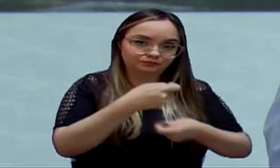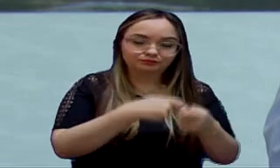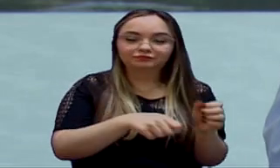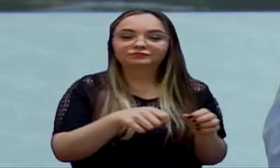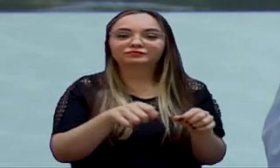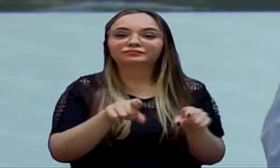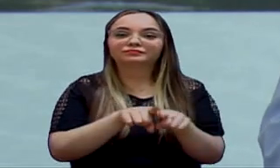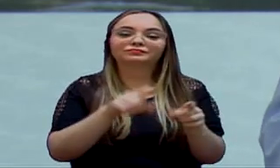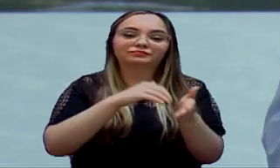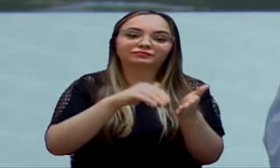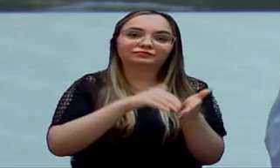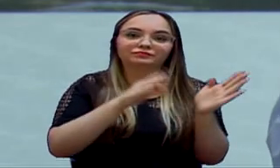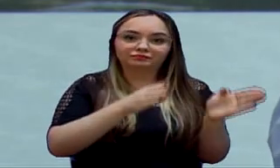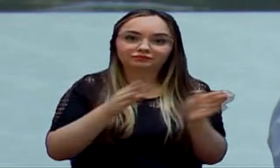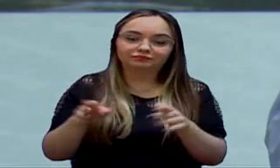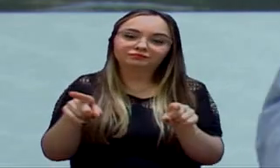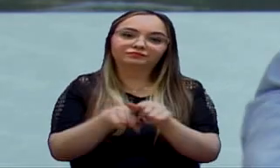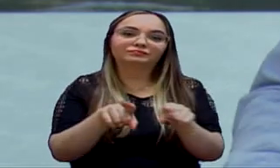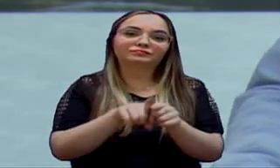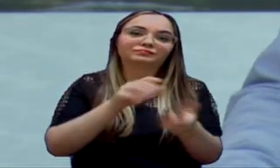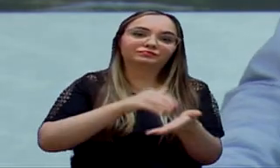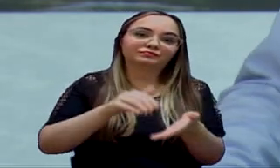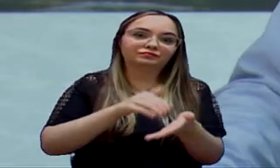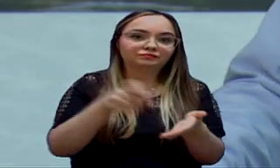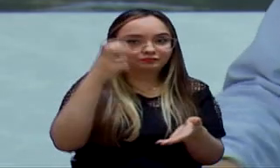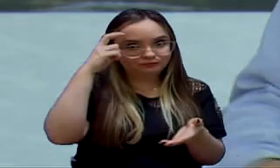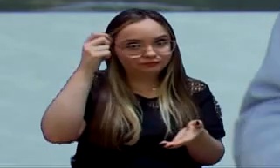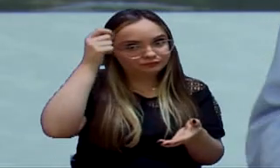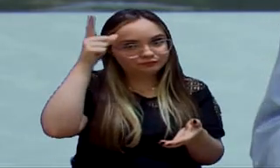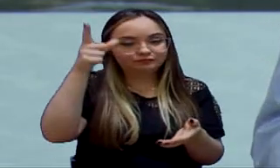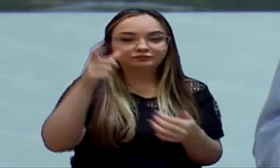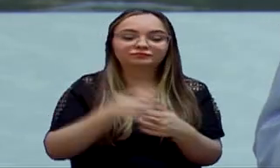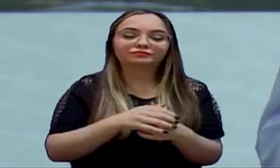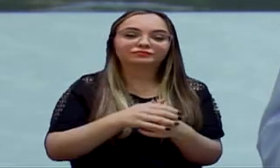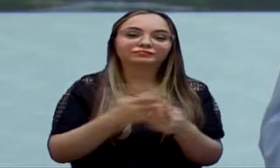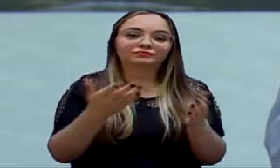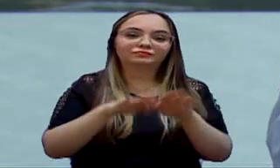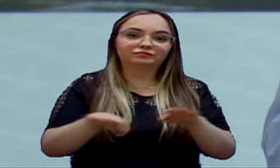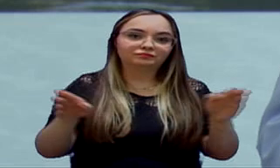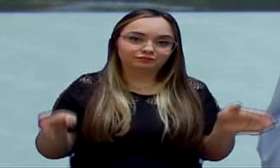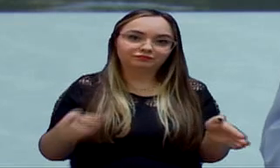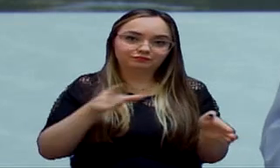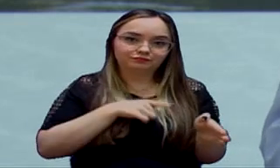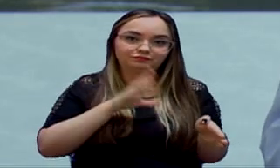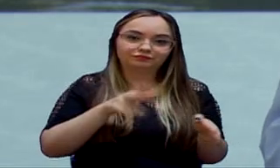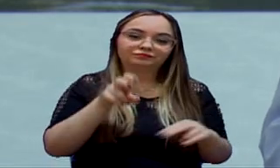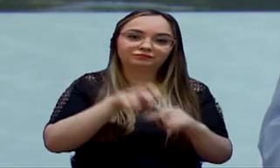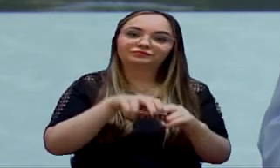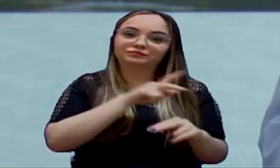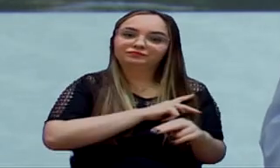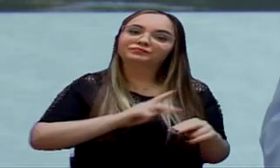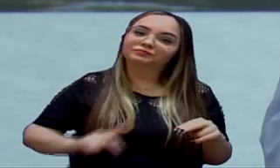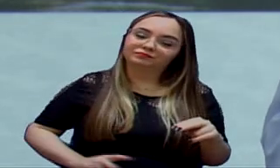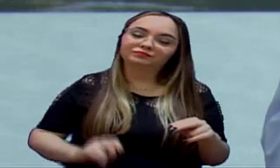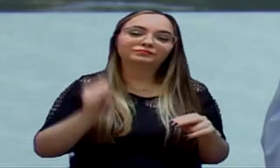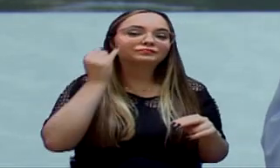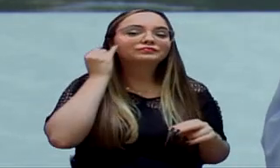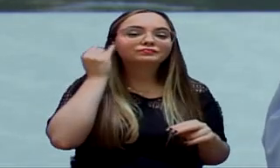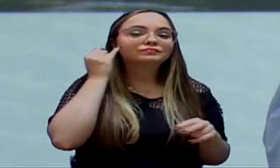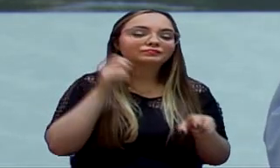planejamento e Secretaria da Cultura a mesa de trabalho já está composta tendo na presidência e Vereador João Donizete